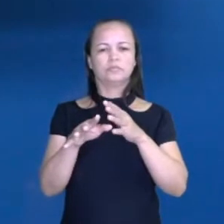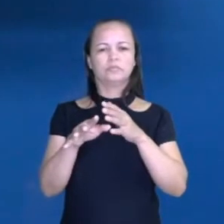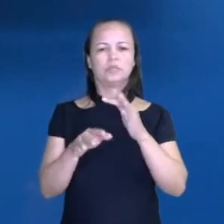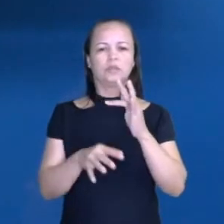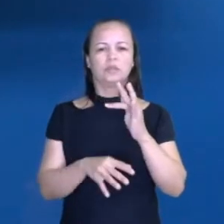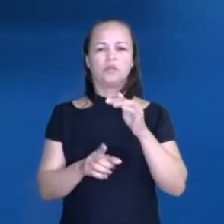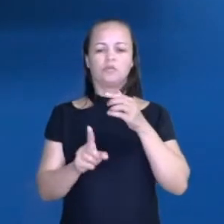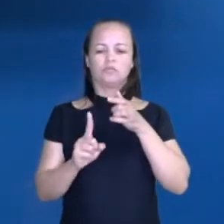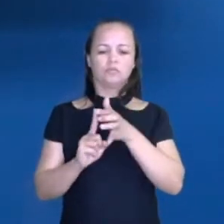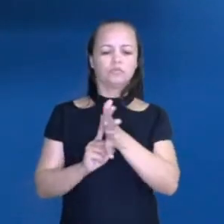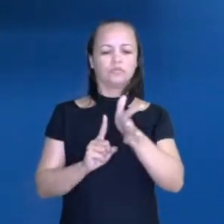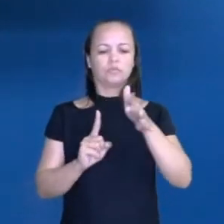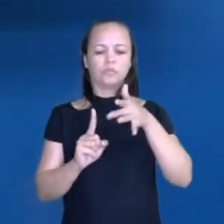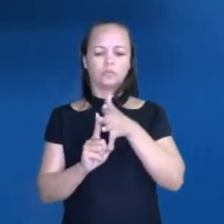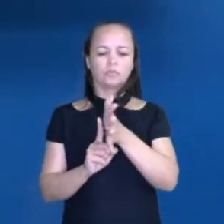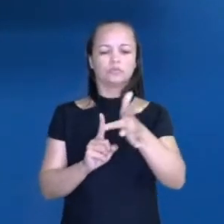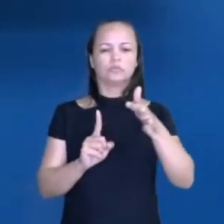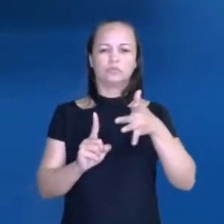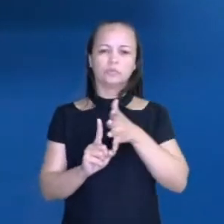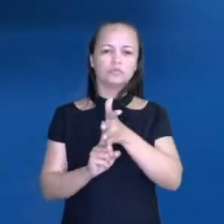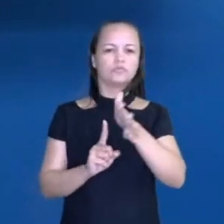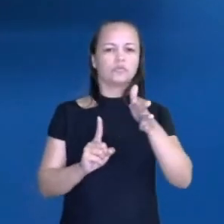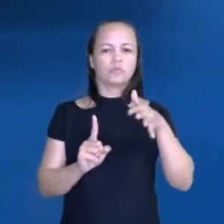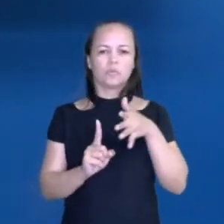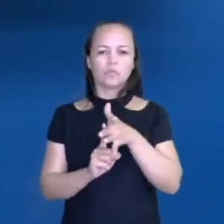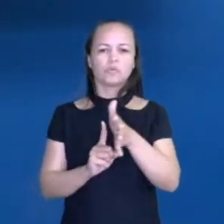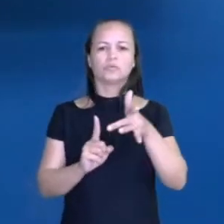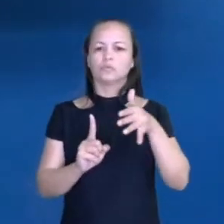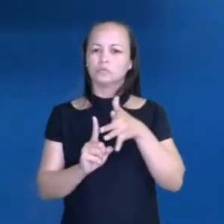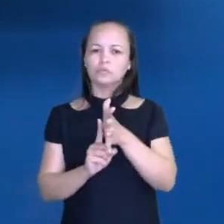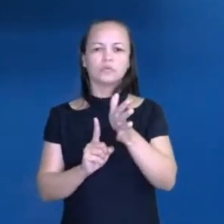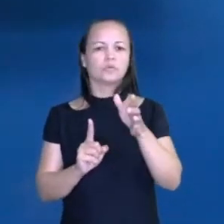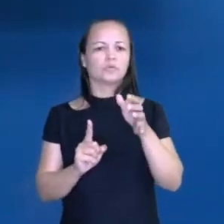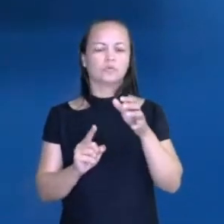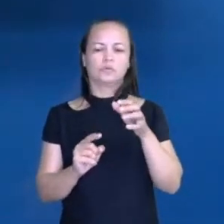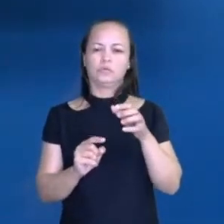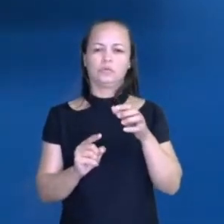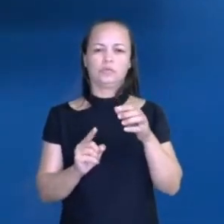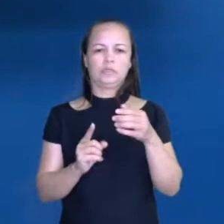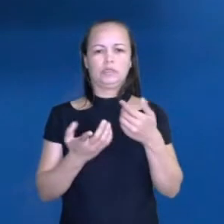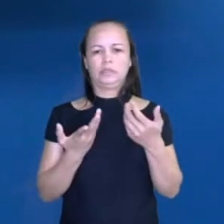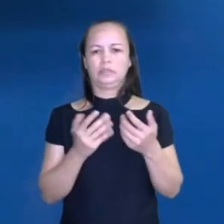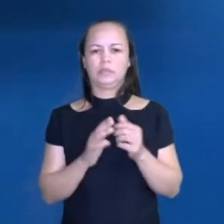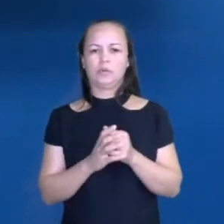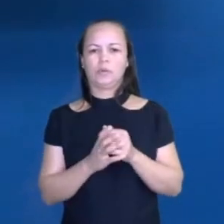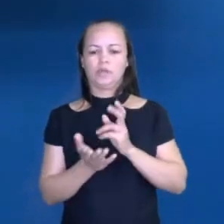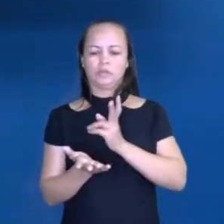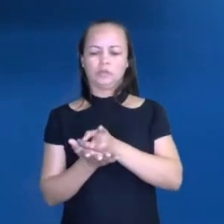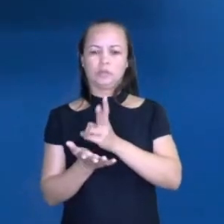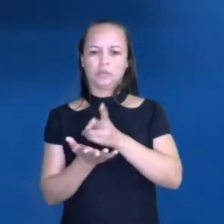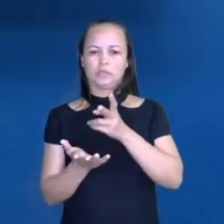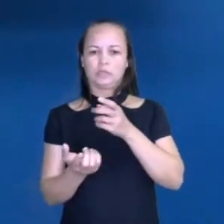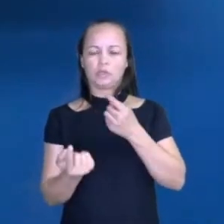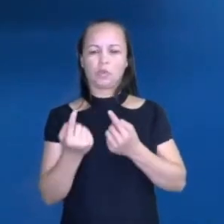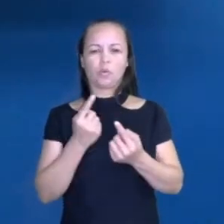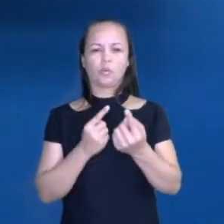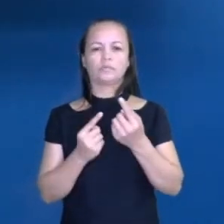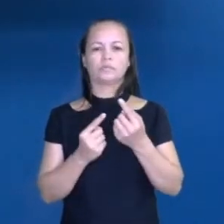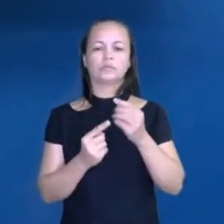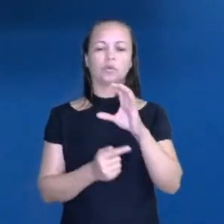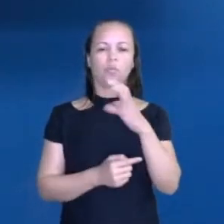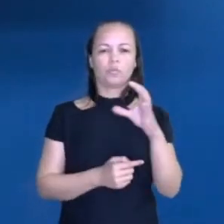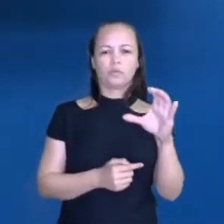é o fluxo ordenado de elétrons elétricos ai tá pelo caminho e não volta pelo mesmo caminho então chamado de